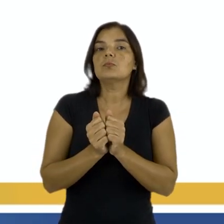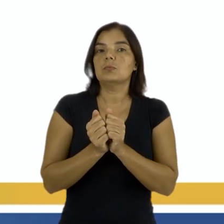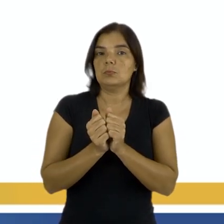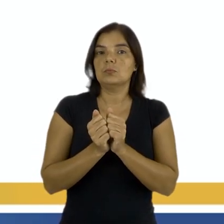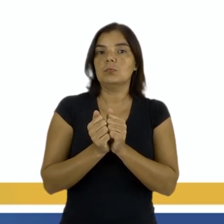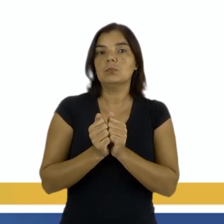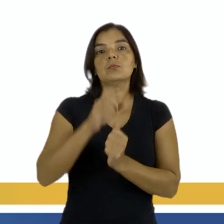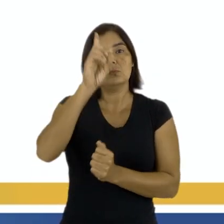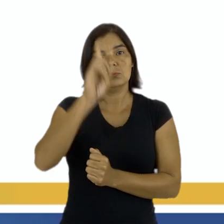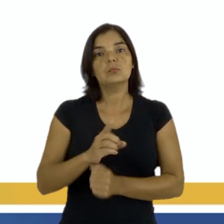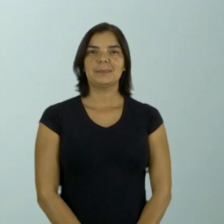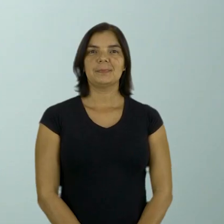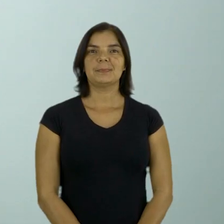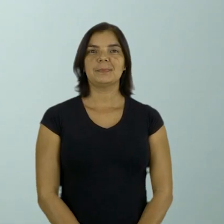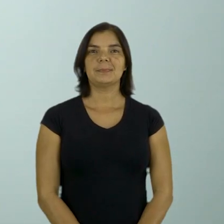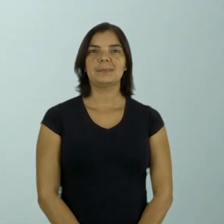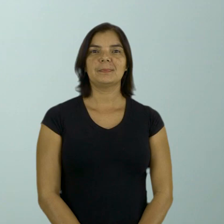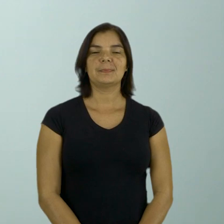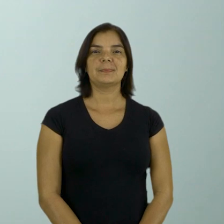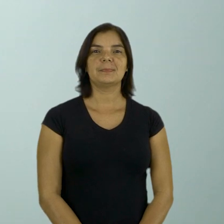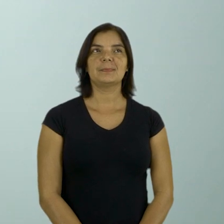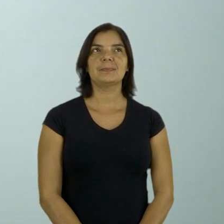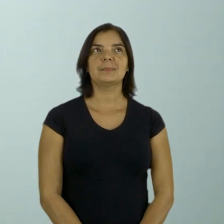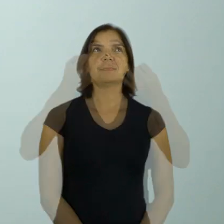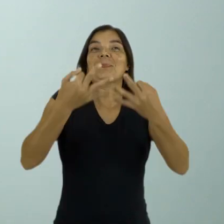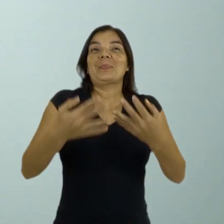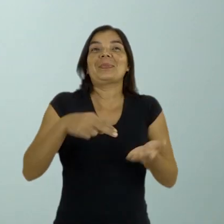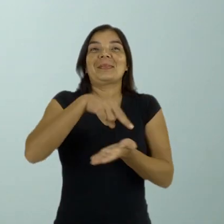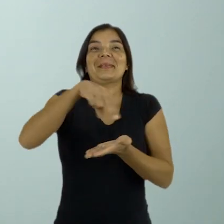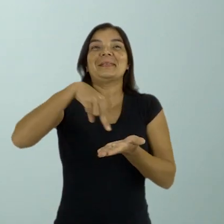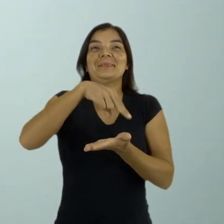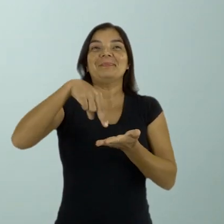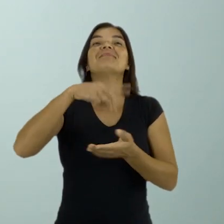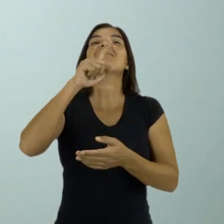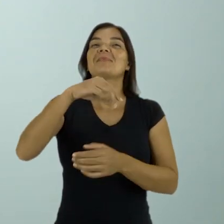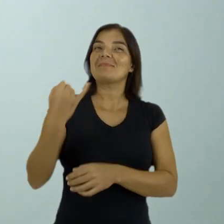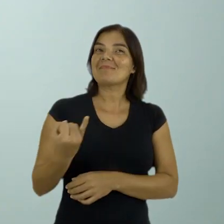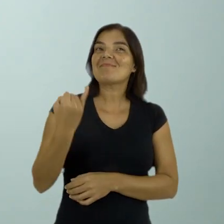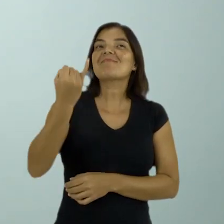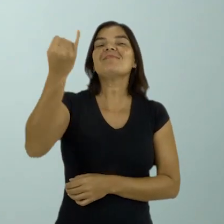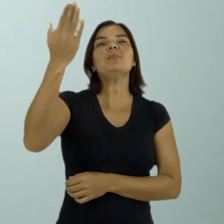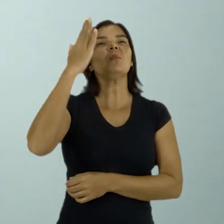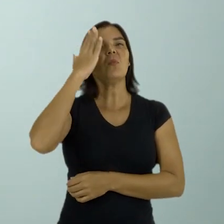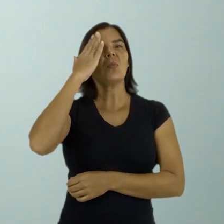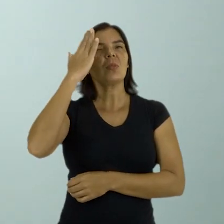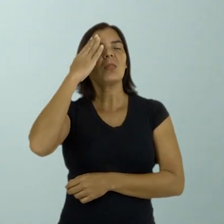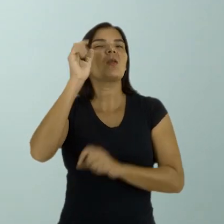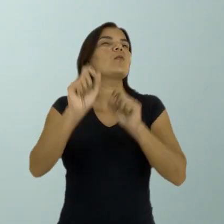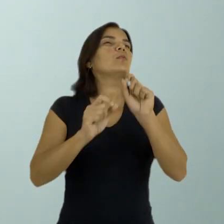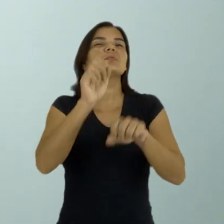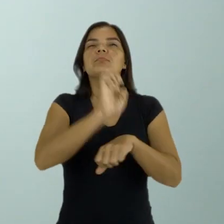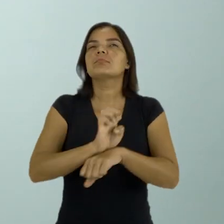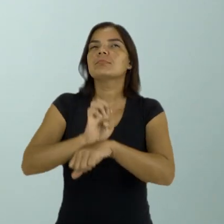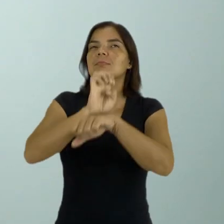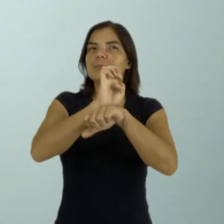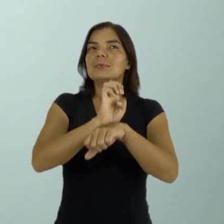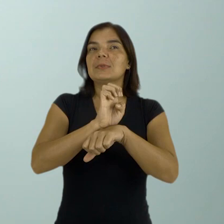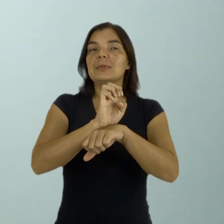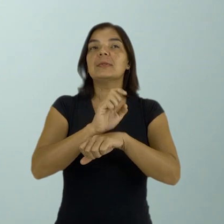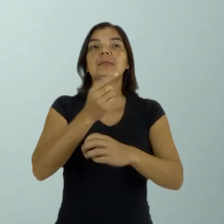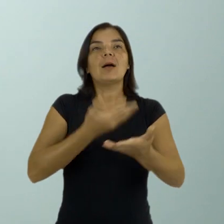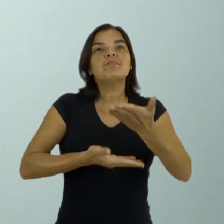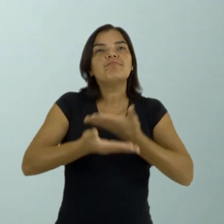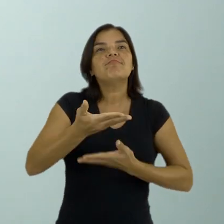seus direitos e deveres. O conceito de nação, que também é super importante para que a gente compreenda, né, o que é o Estado, ele está